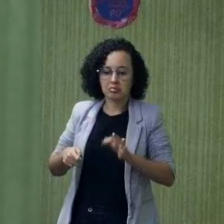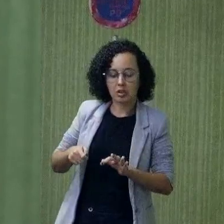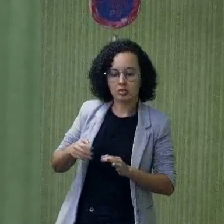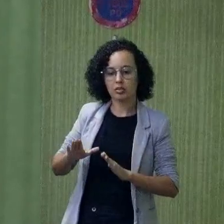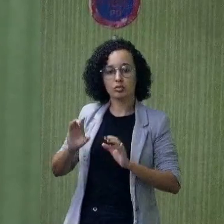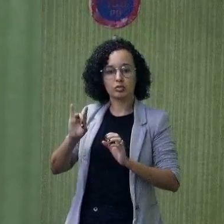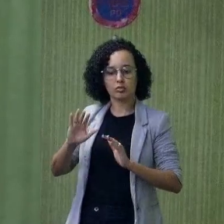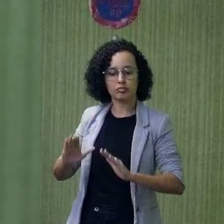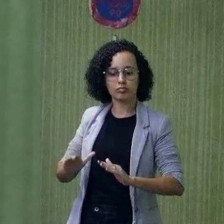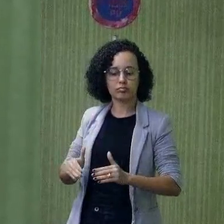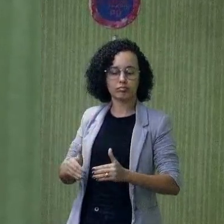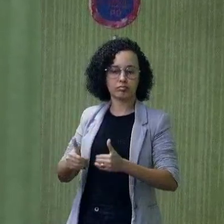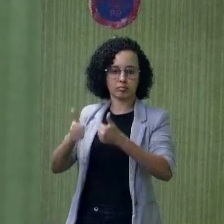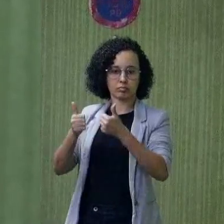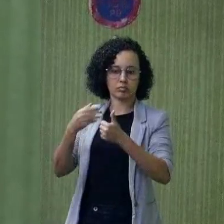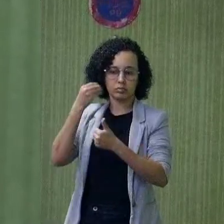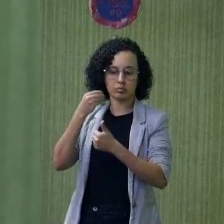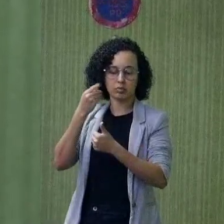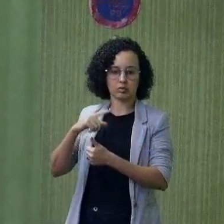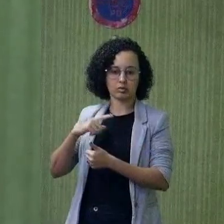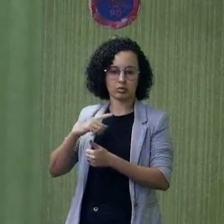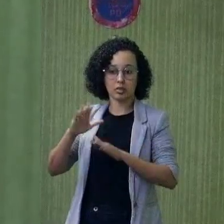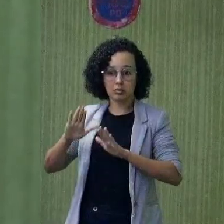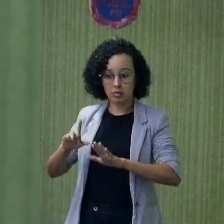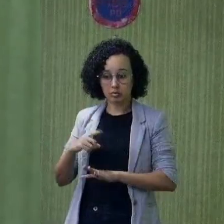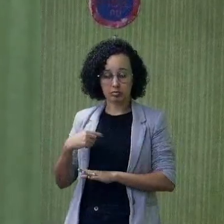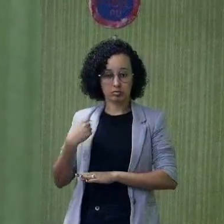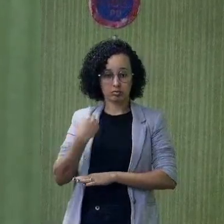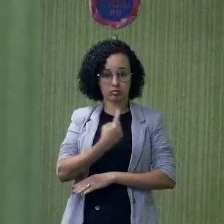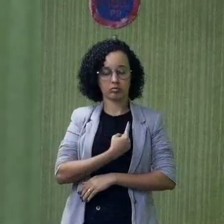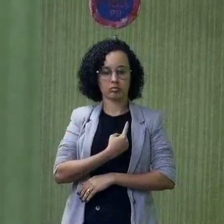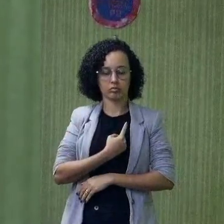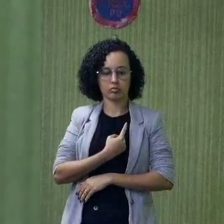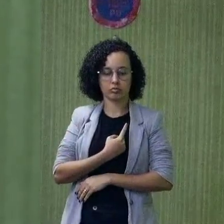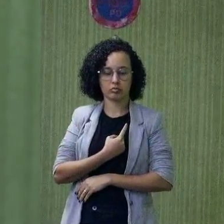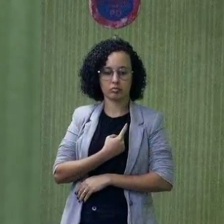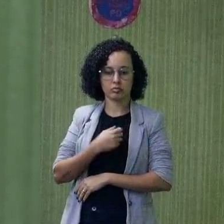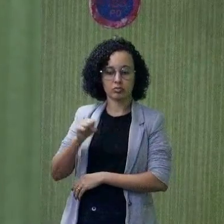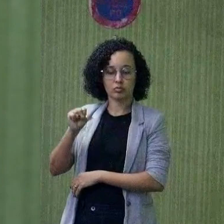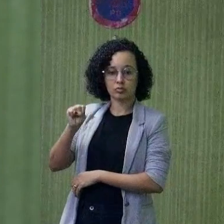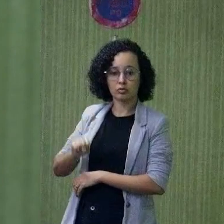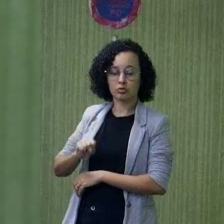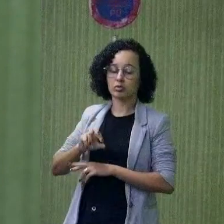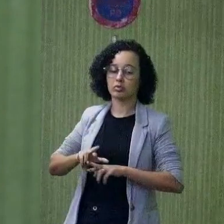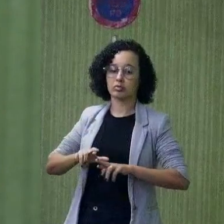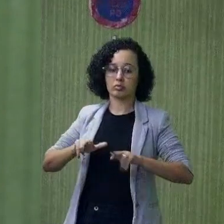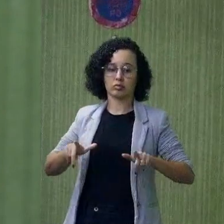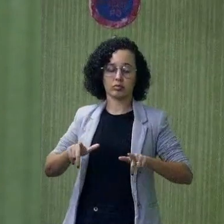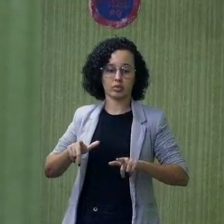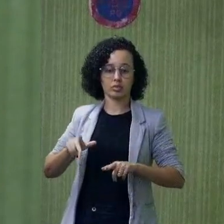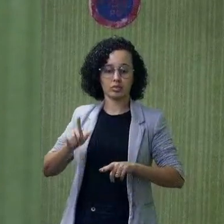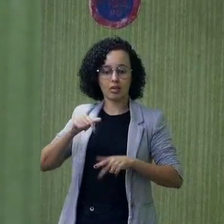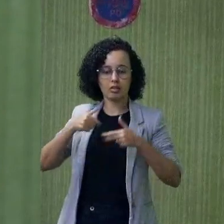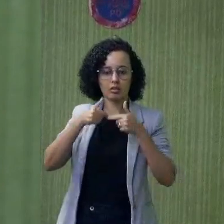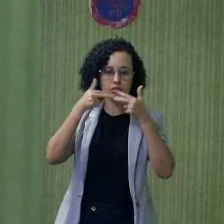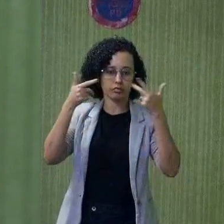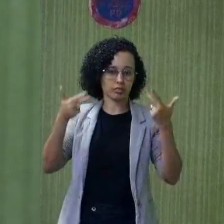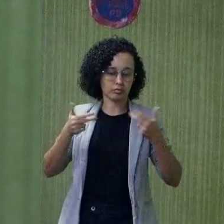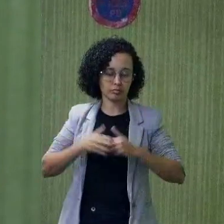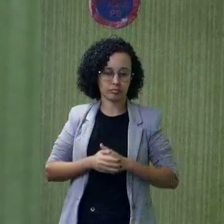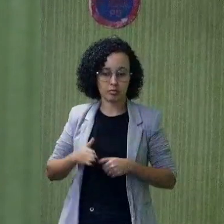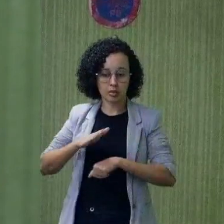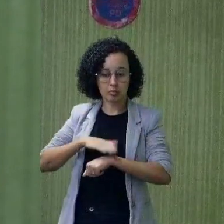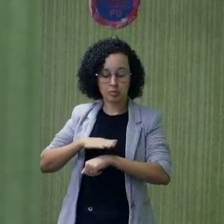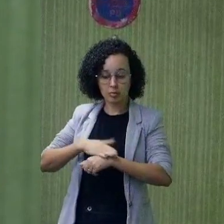a experiência que já tem mas que para nós é totalmente uma novidade nós estamos nesse momento